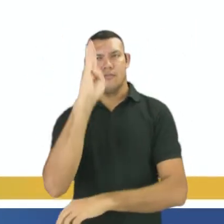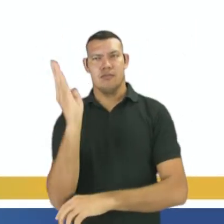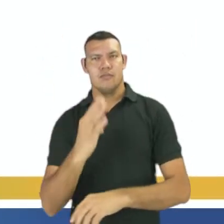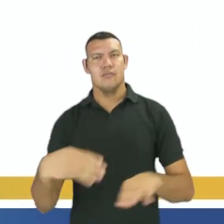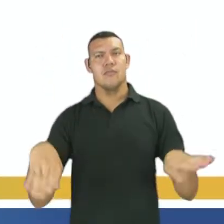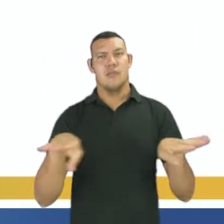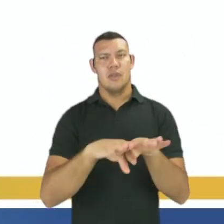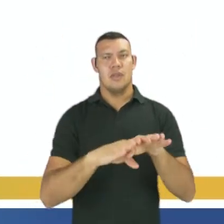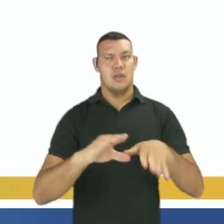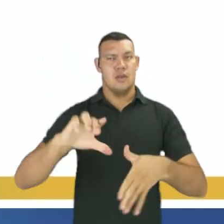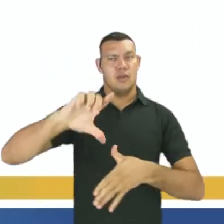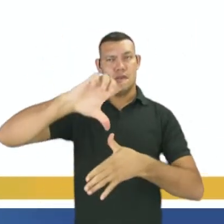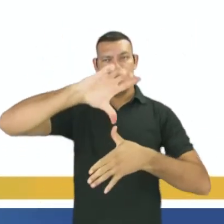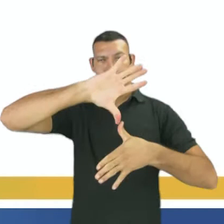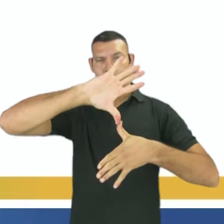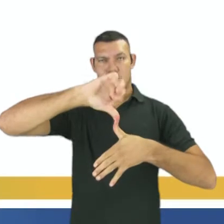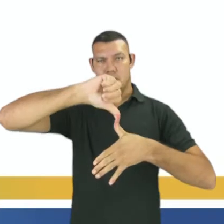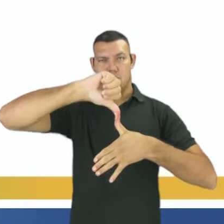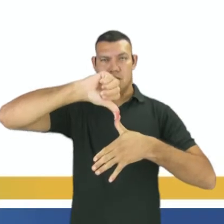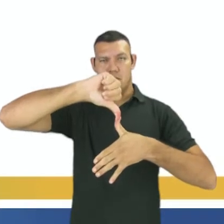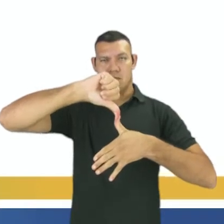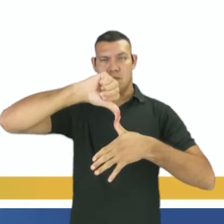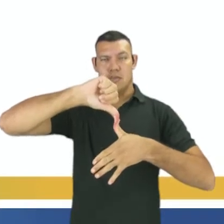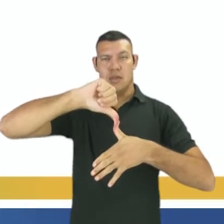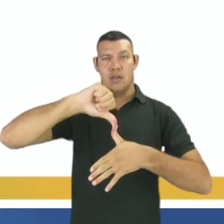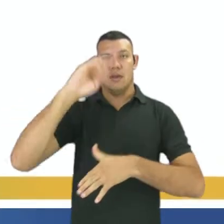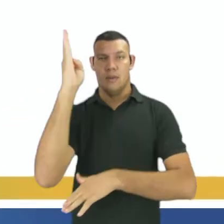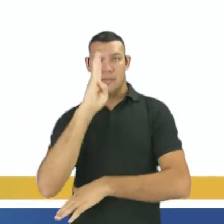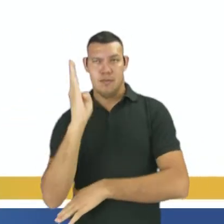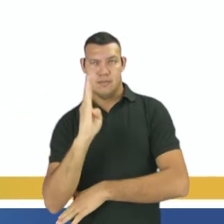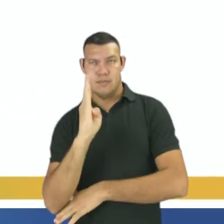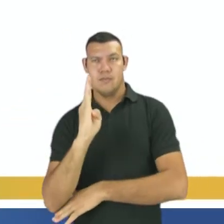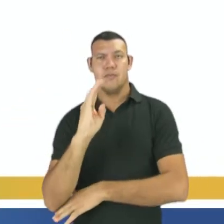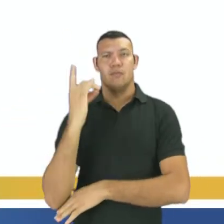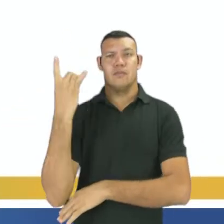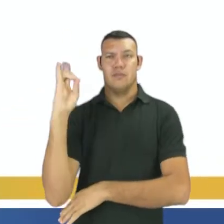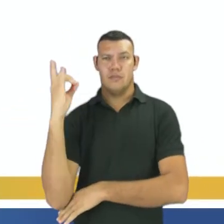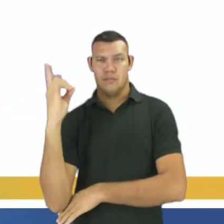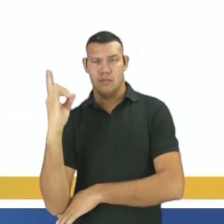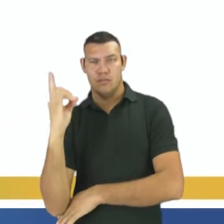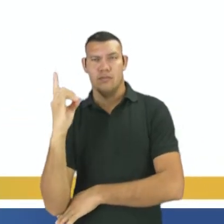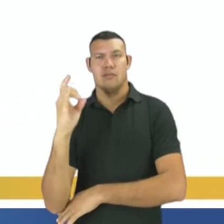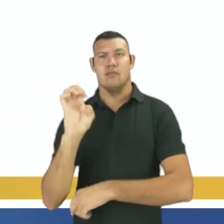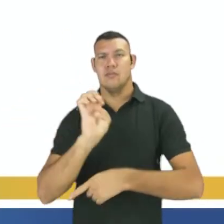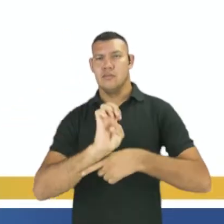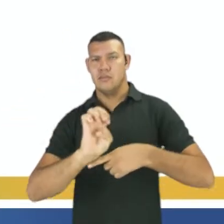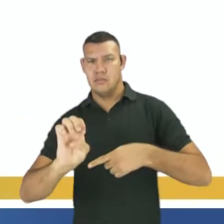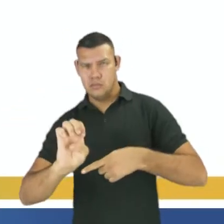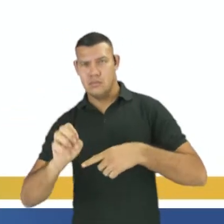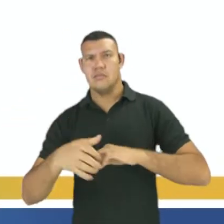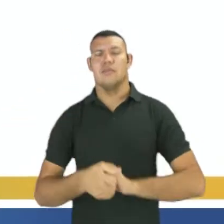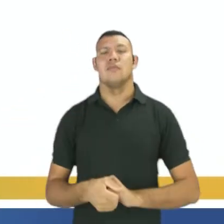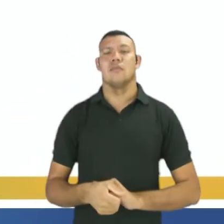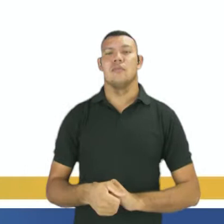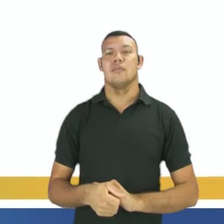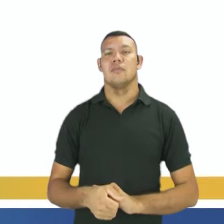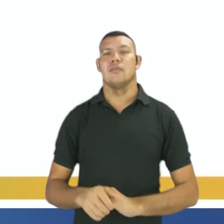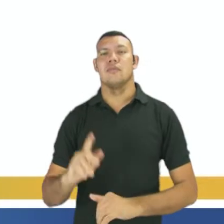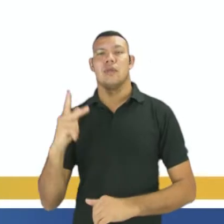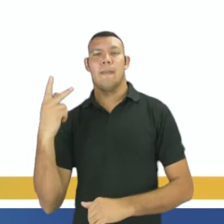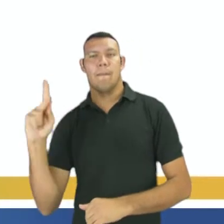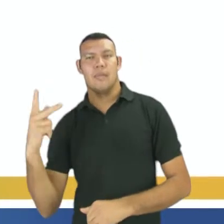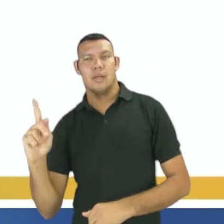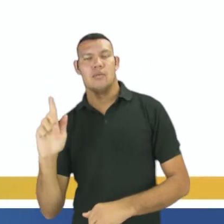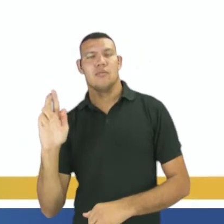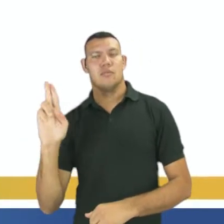da América do Sul como o caso de Brasil Bolívia peru Equador Colômbia e ela Guiana Guiana